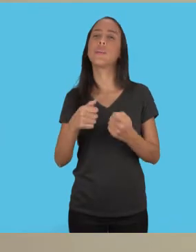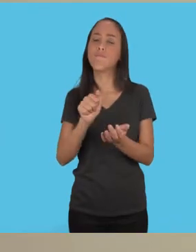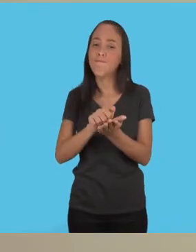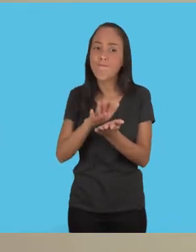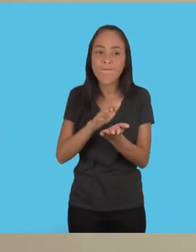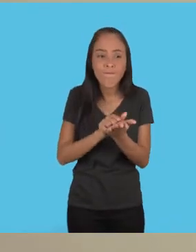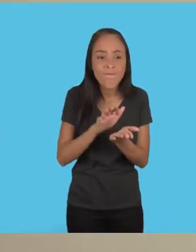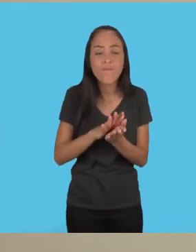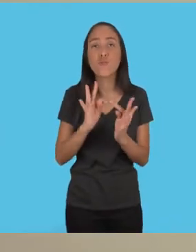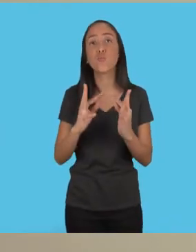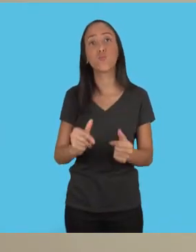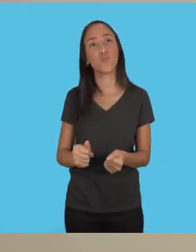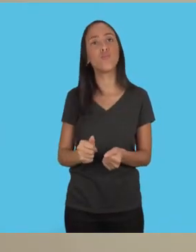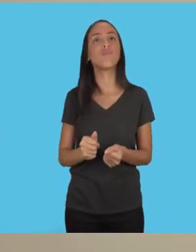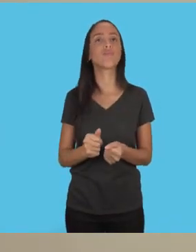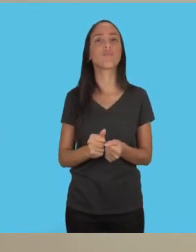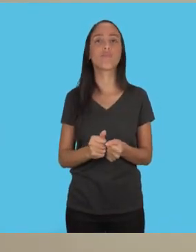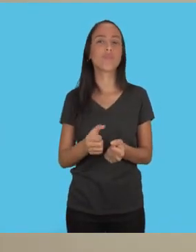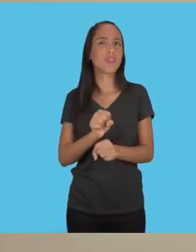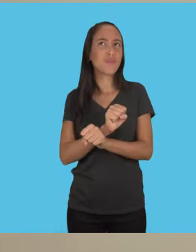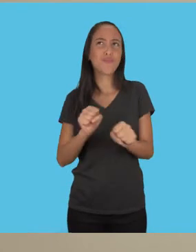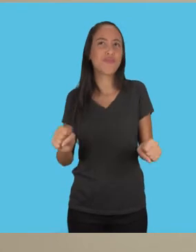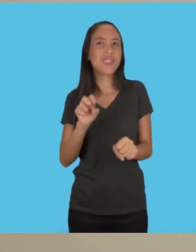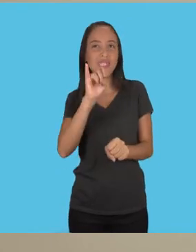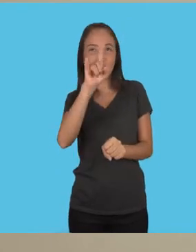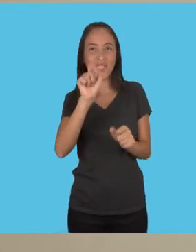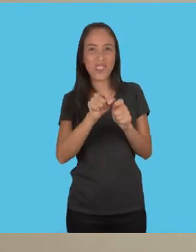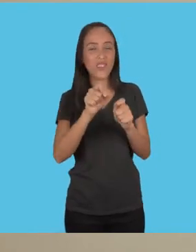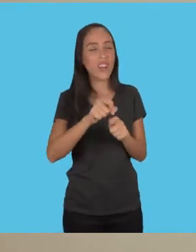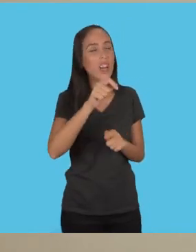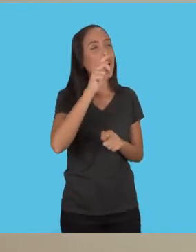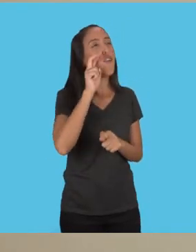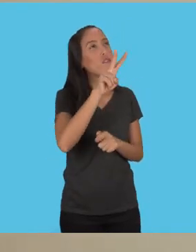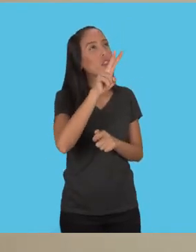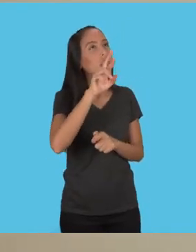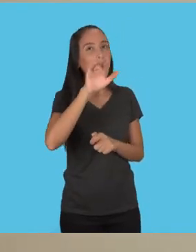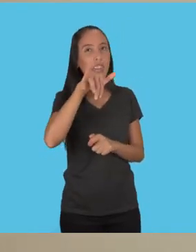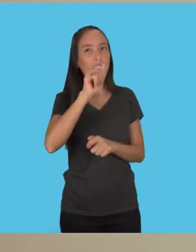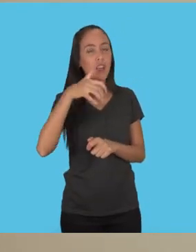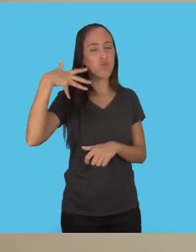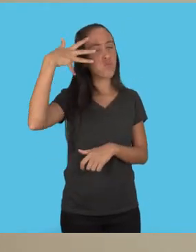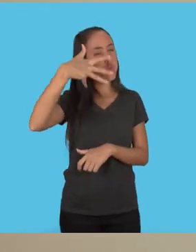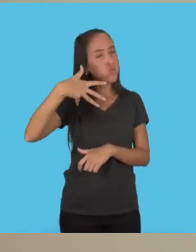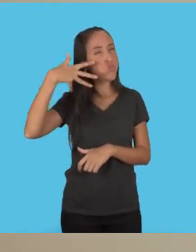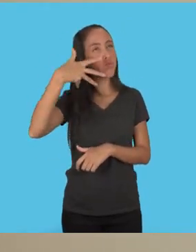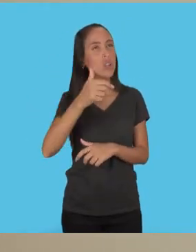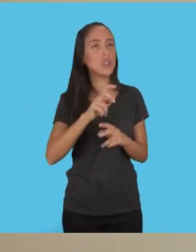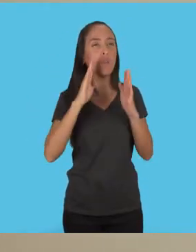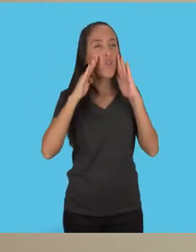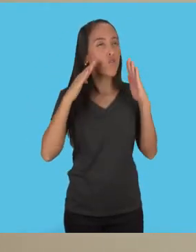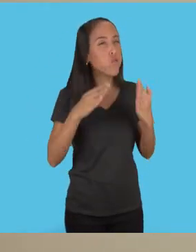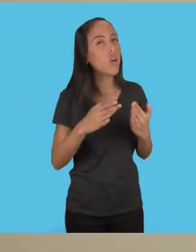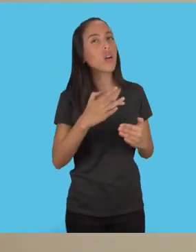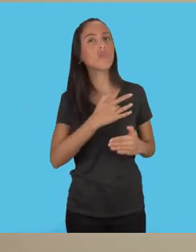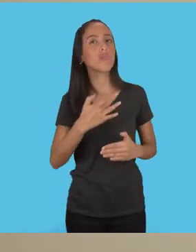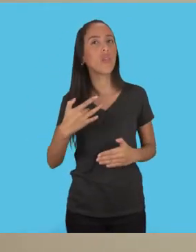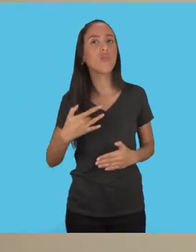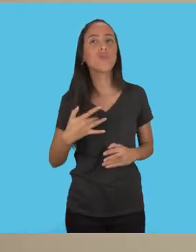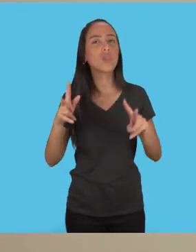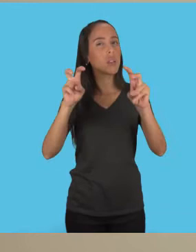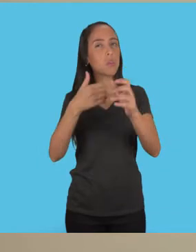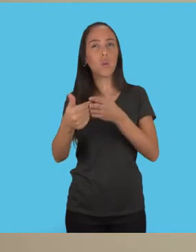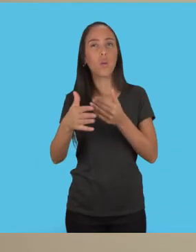Era impossível ir assistir uma palestra do professor Rey, focada, temática, num assunto de saúde, de